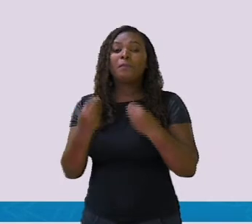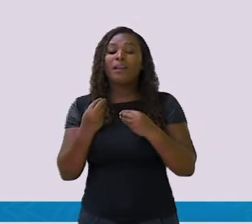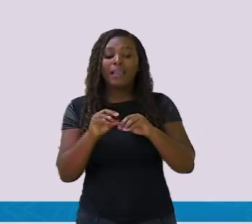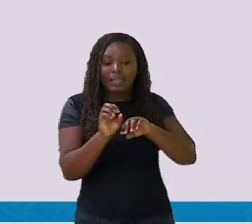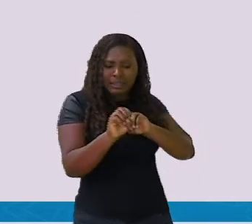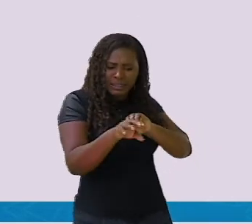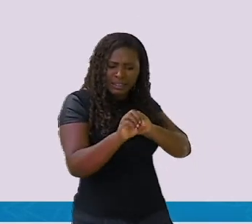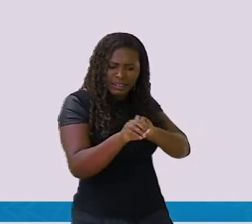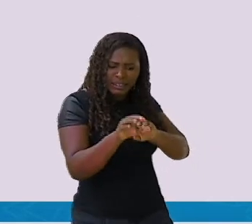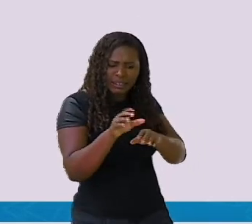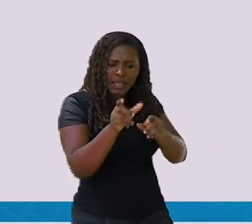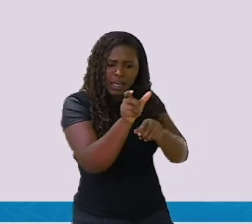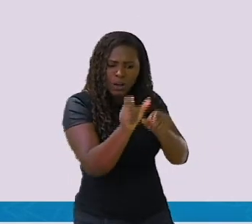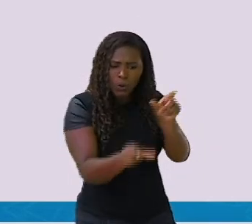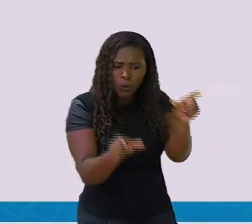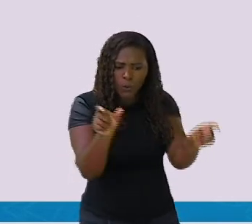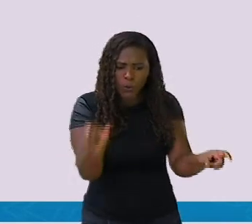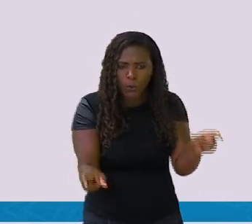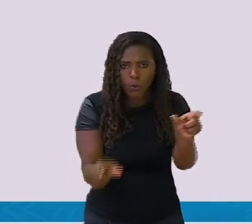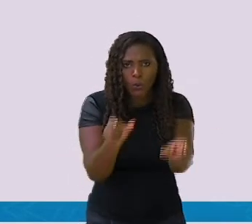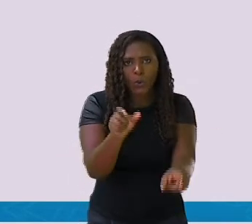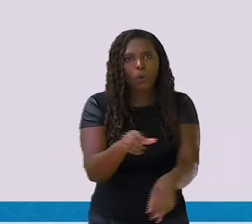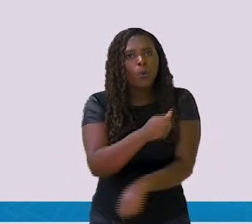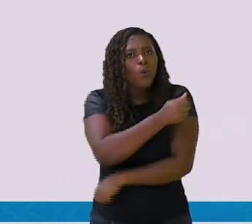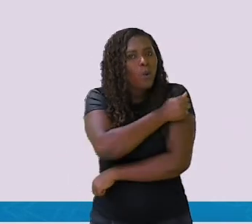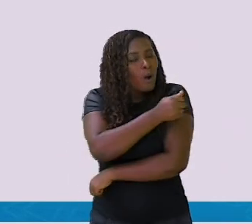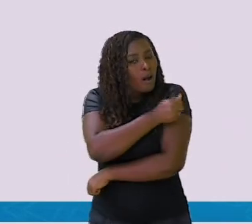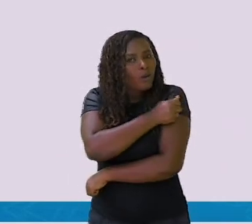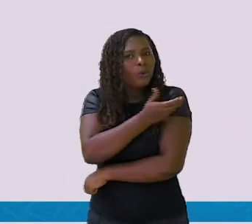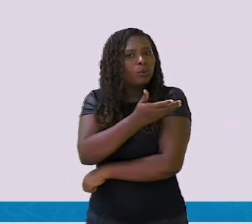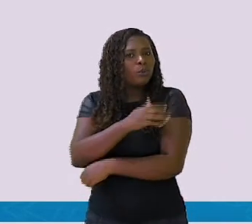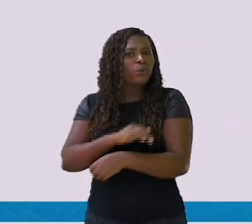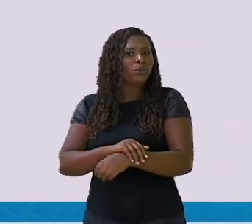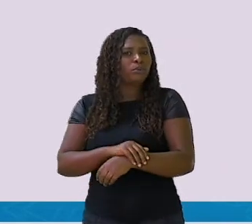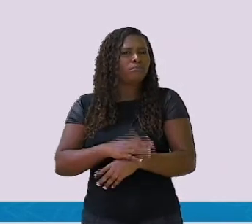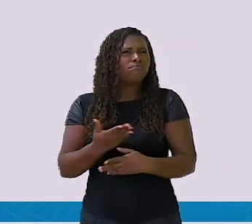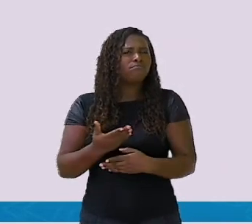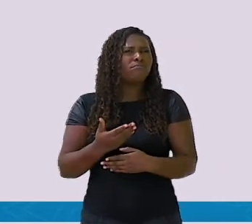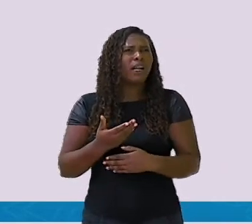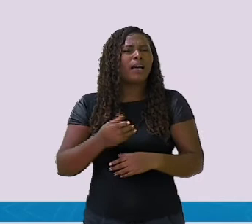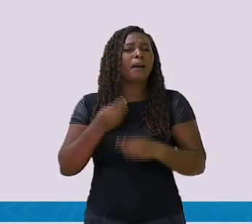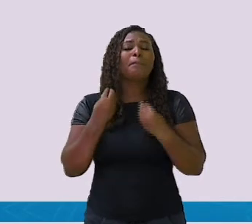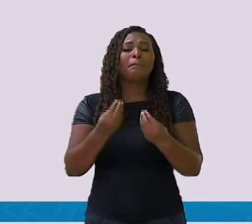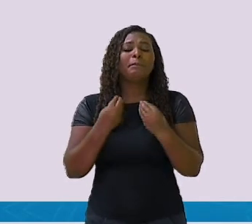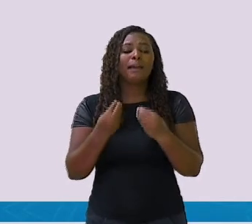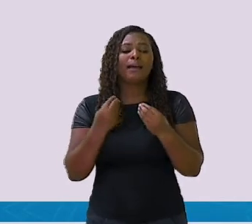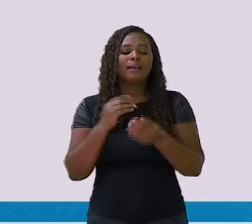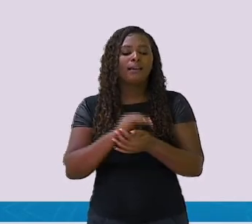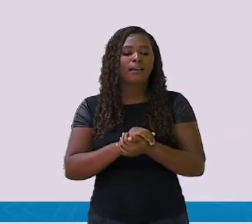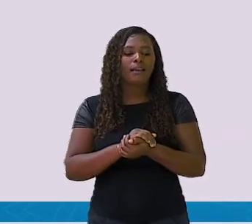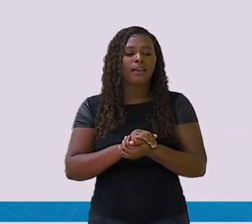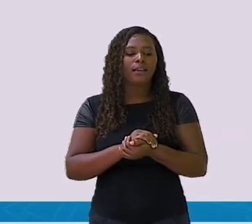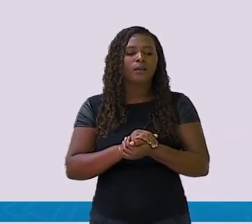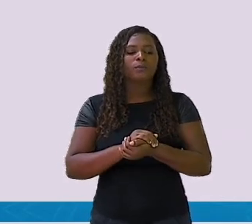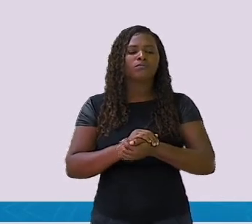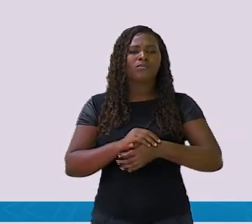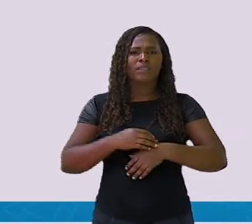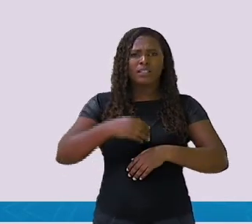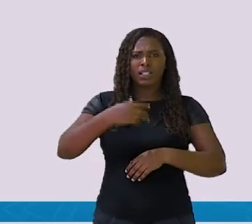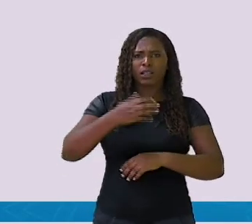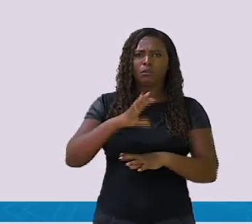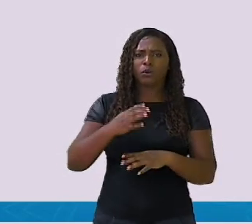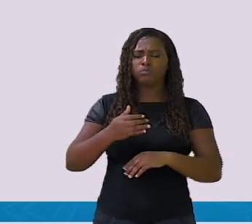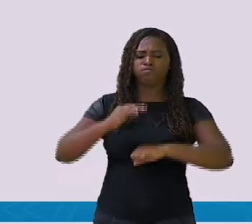O dever da escola é atuar na construção de um saber autônomo, tornando o indivíduo